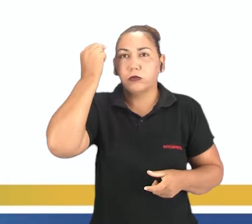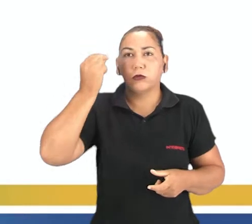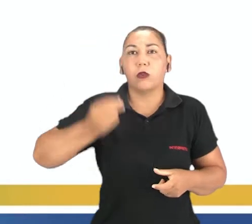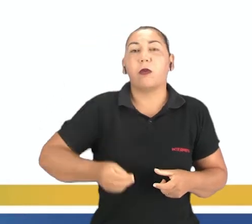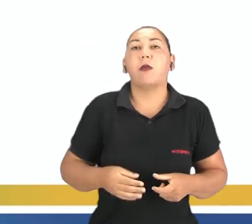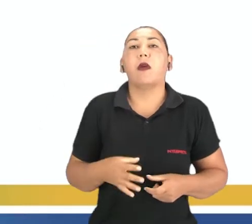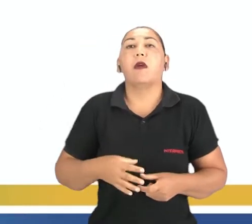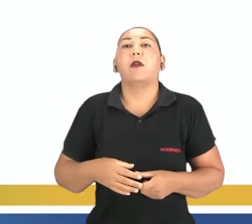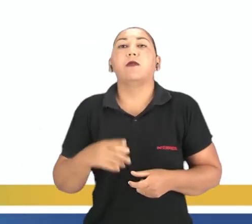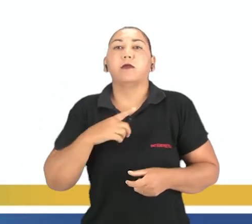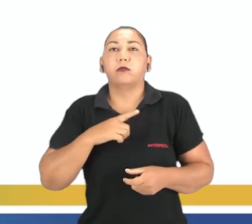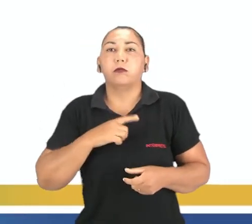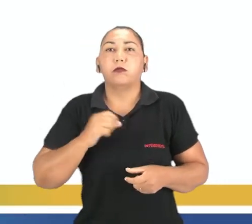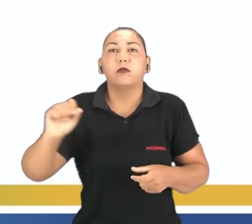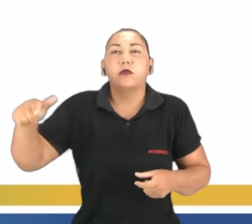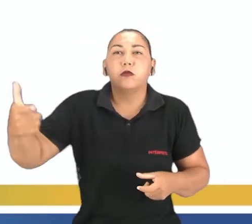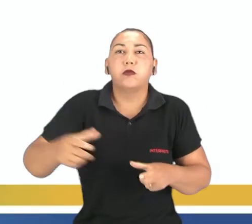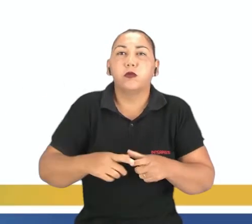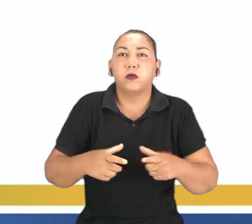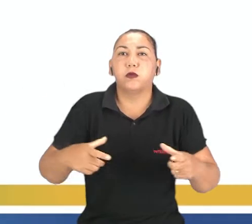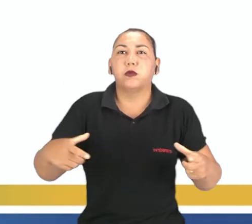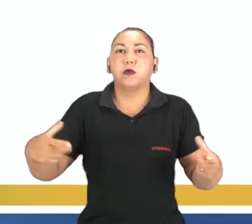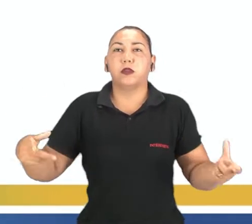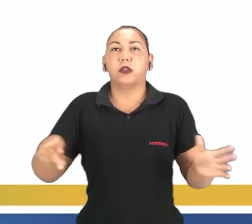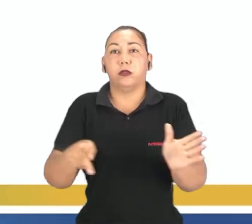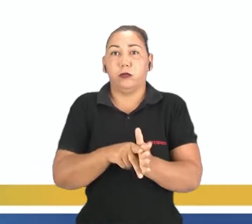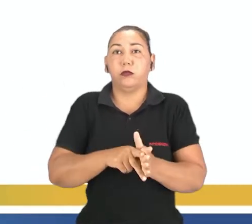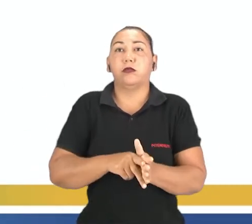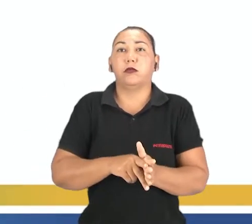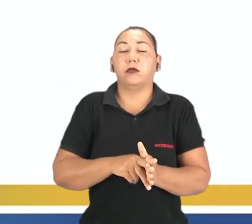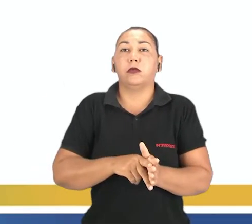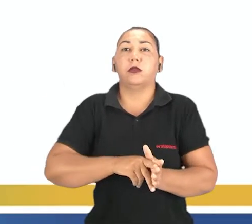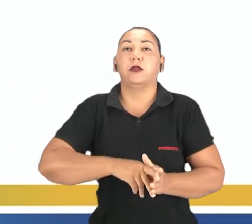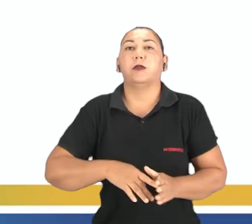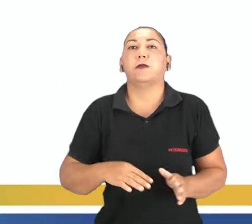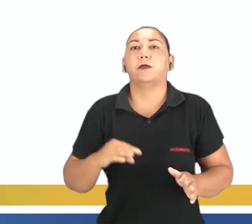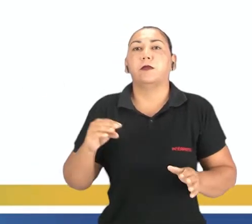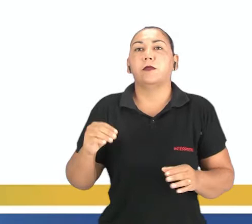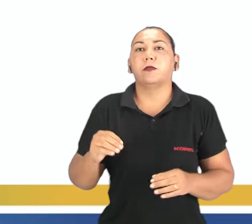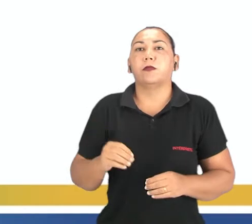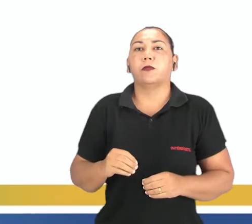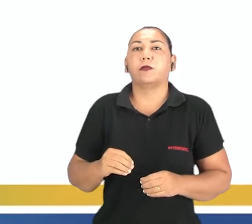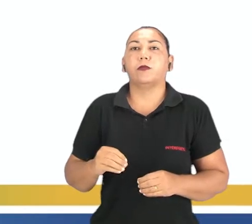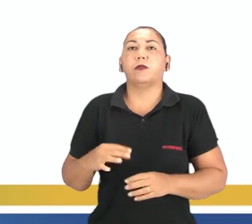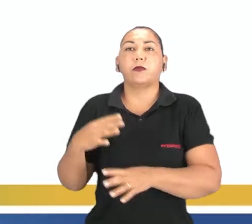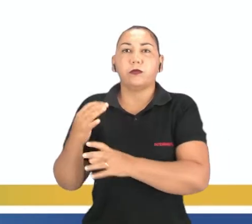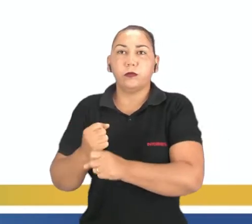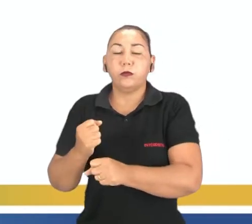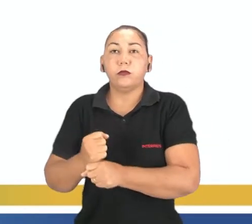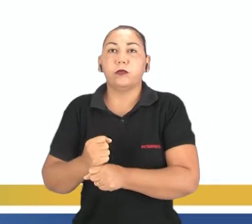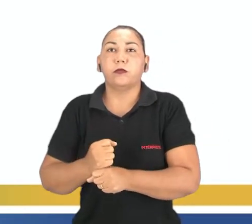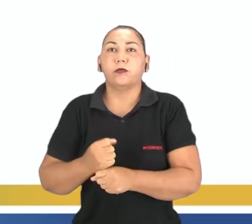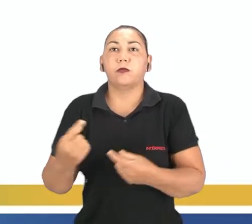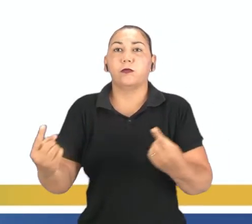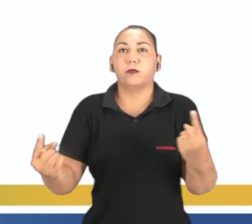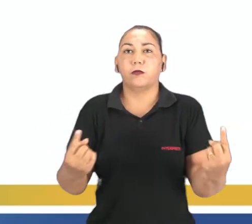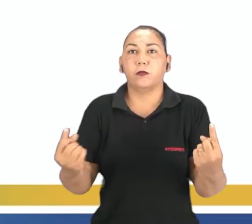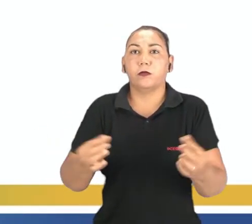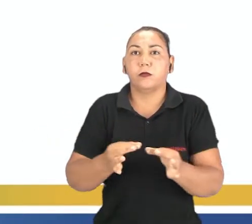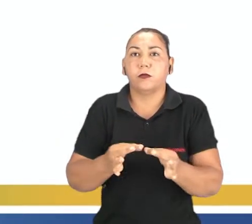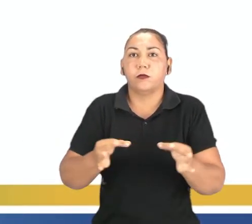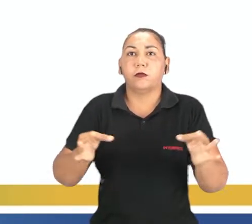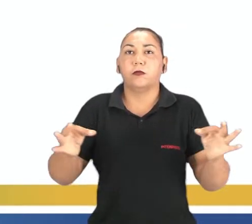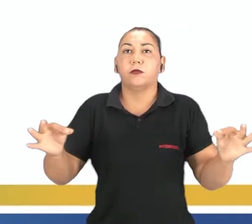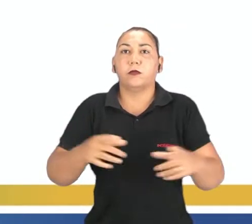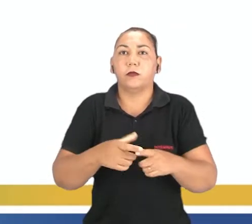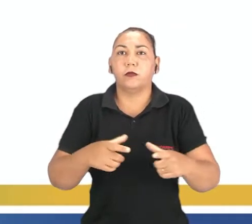outras grandezas e propriedades aí como resultado. Quando existe uma igualdade entre duas razões distintas,